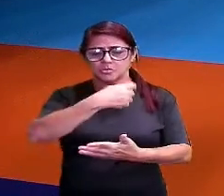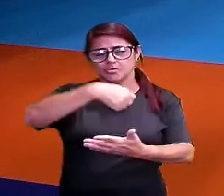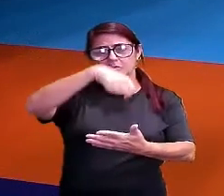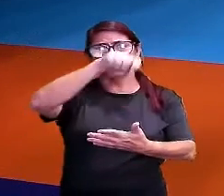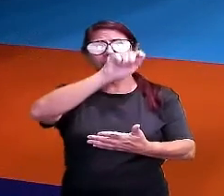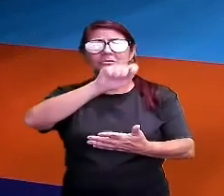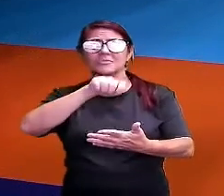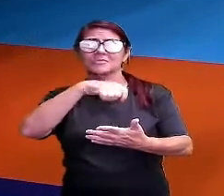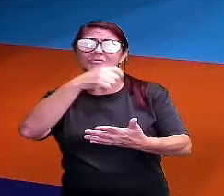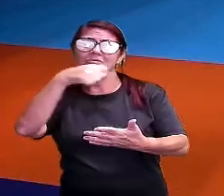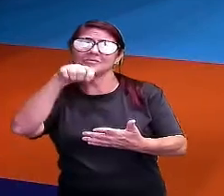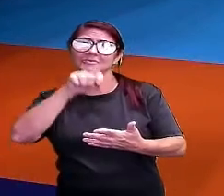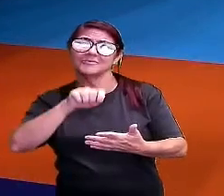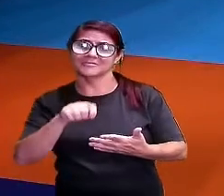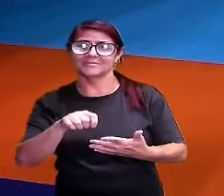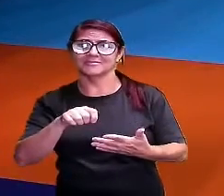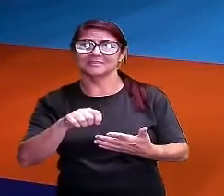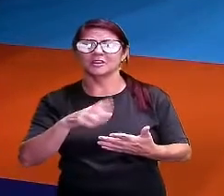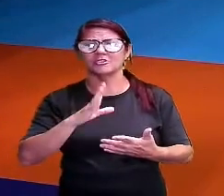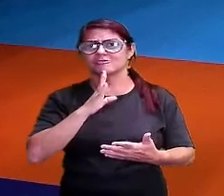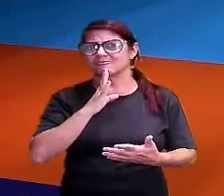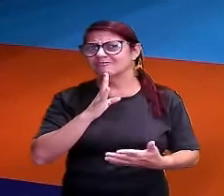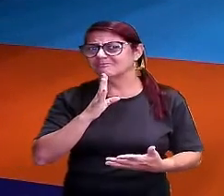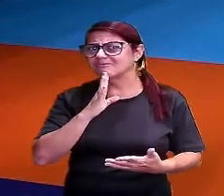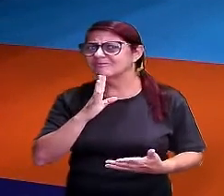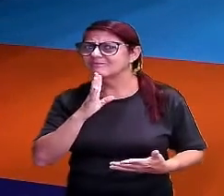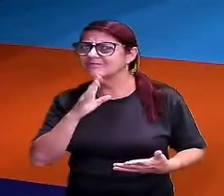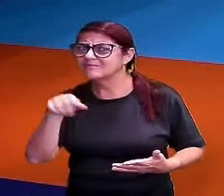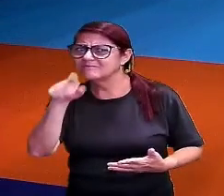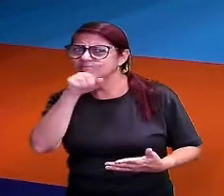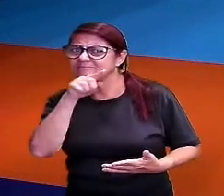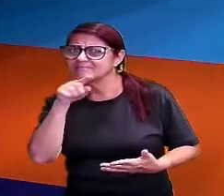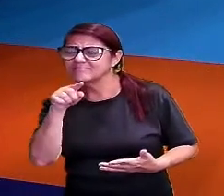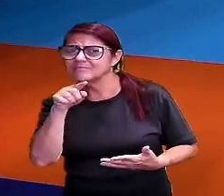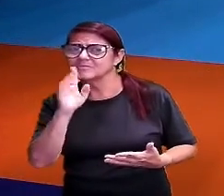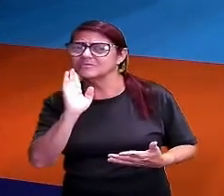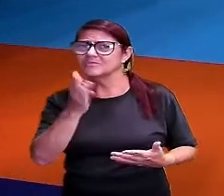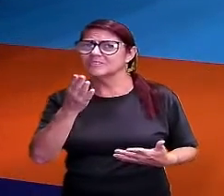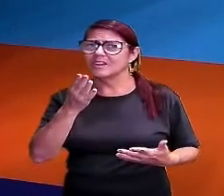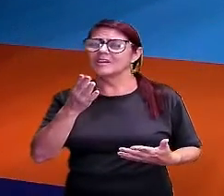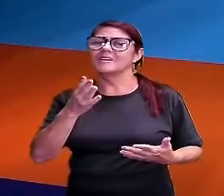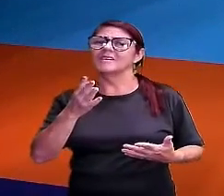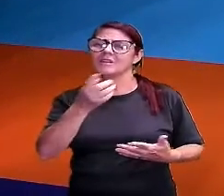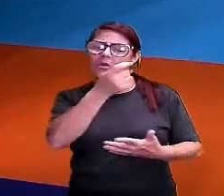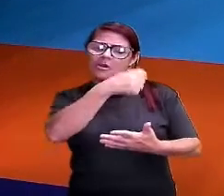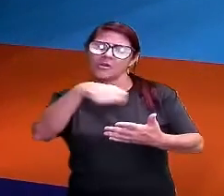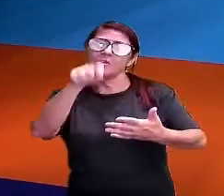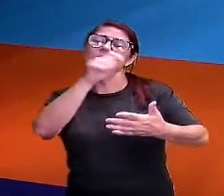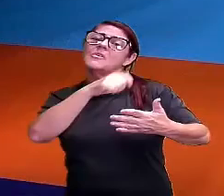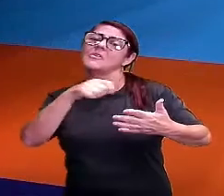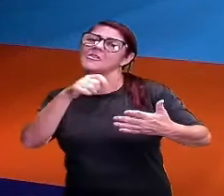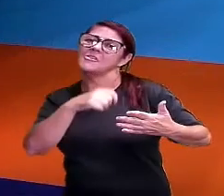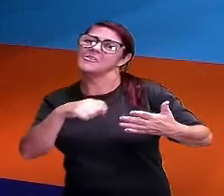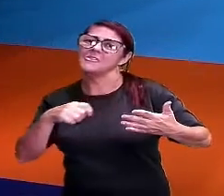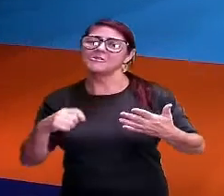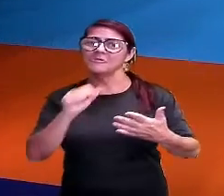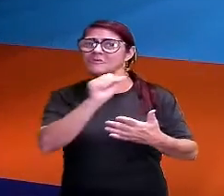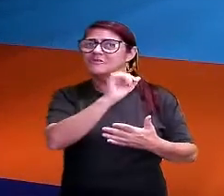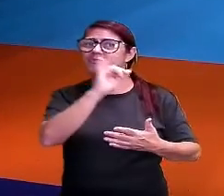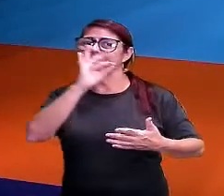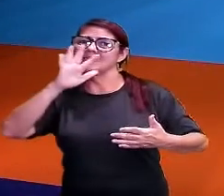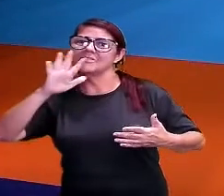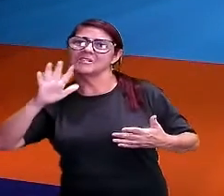cursivo, tá? Então, aí vocês já conhecem, já estão apropriados da escrita do alfabeto cursivo, não